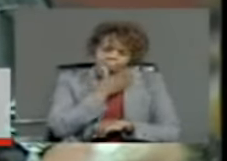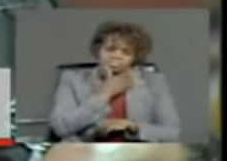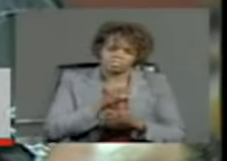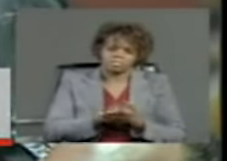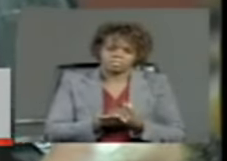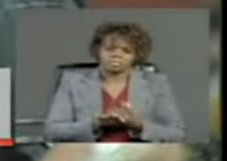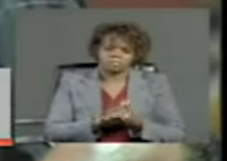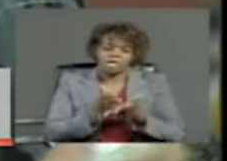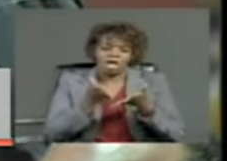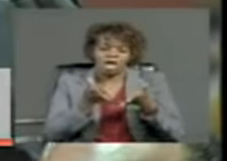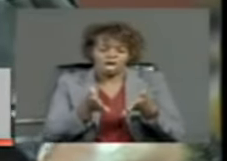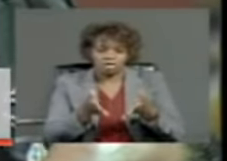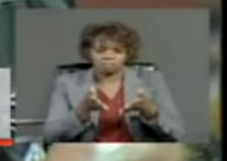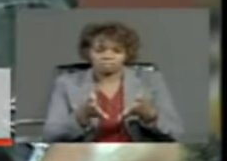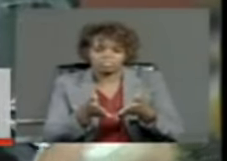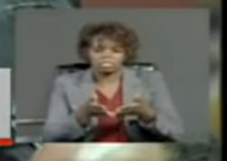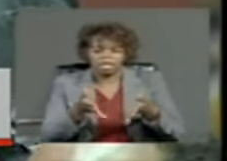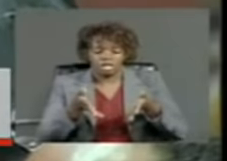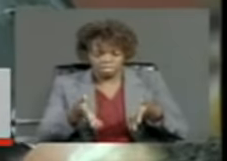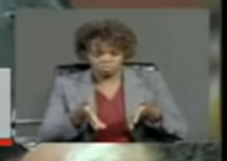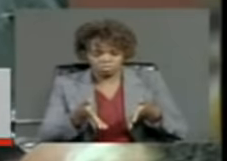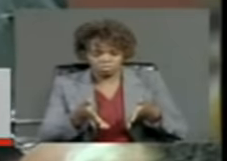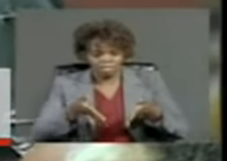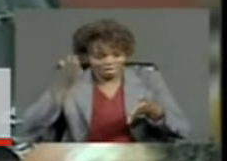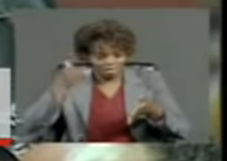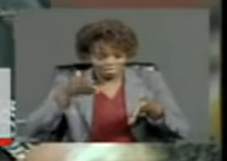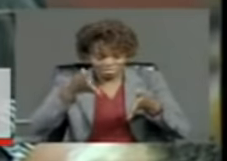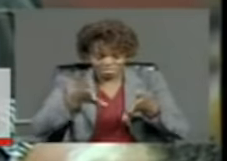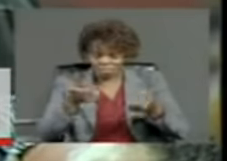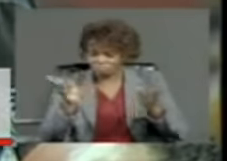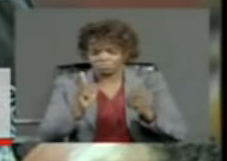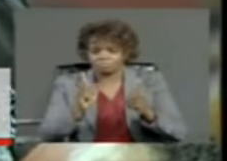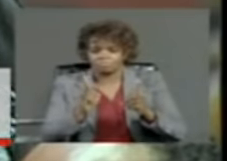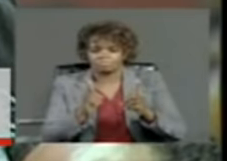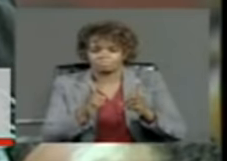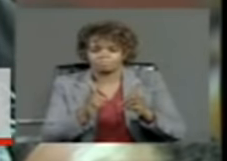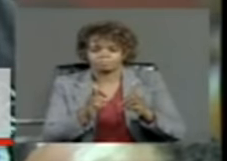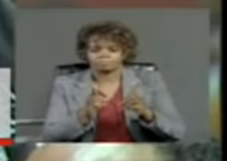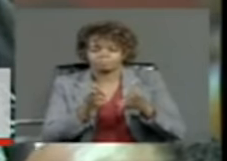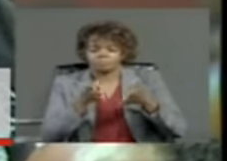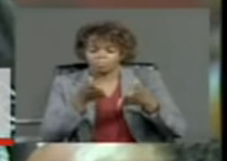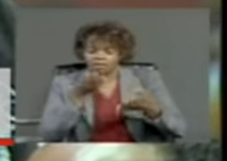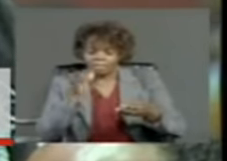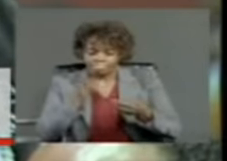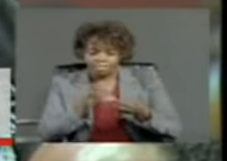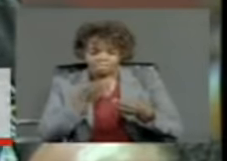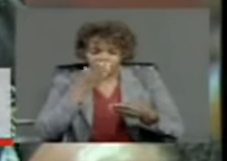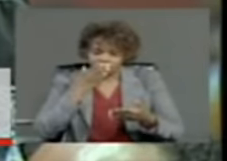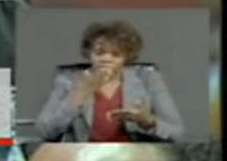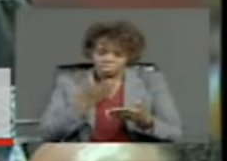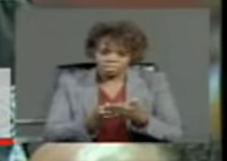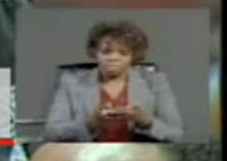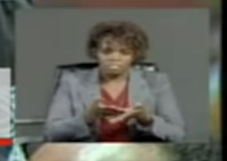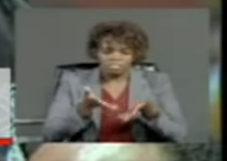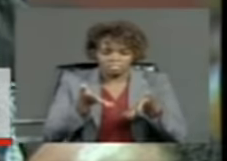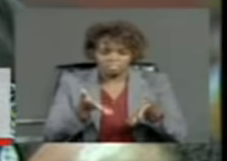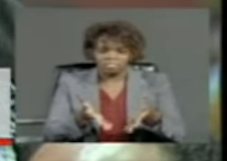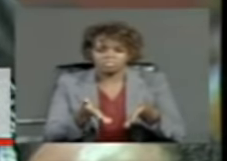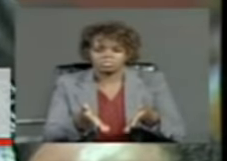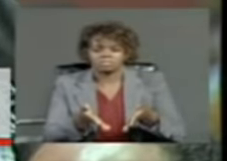uma explicação sobre o que ocorreu, afinal de contas o nosso presidente está informado, mas preocupa-me não ter ouvido o nosso presidente mencionar o